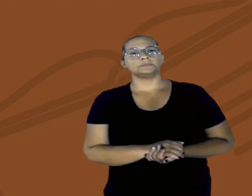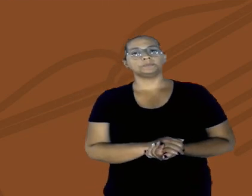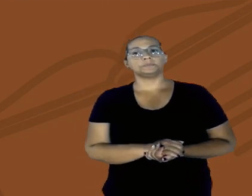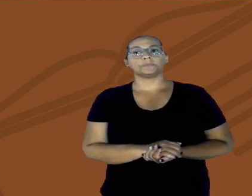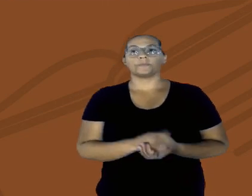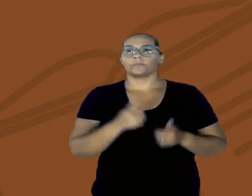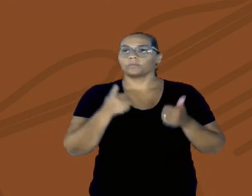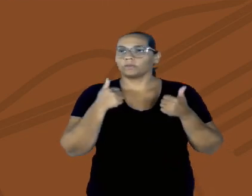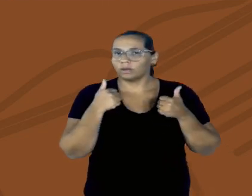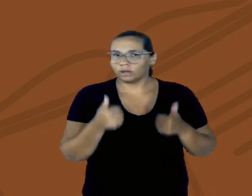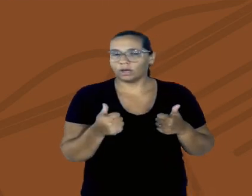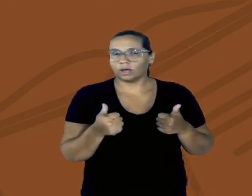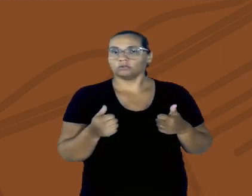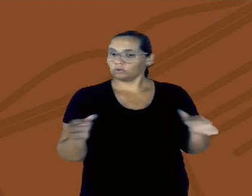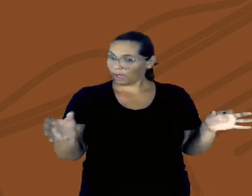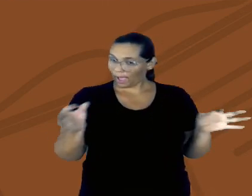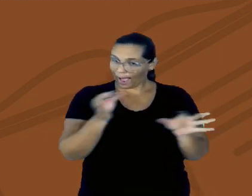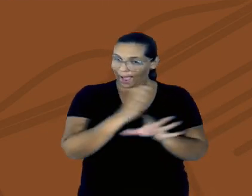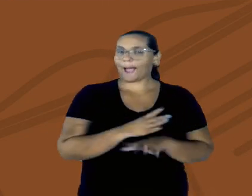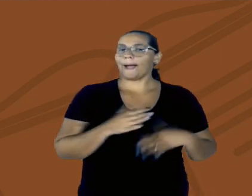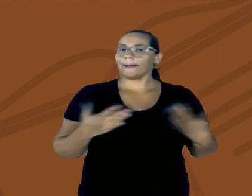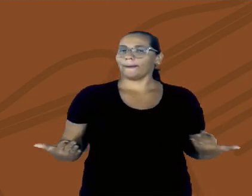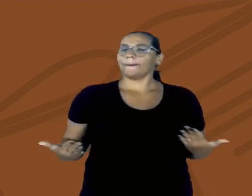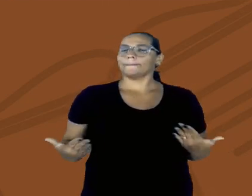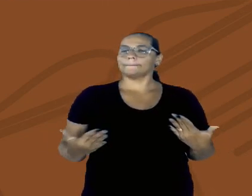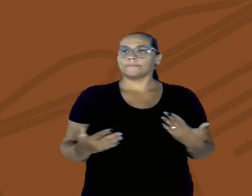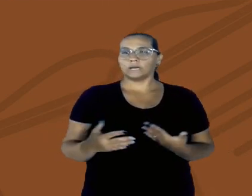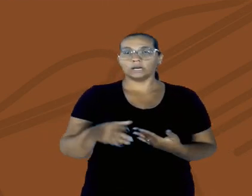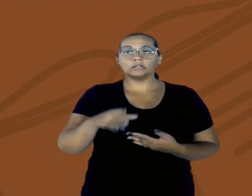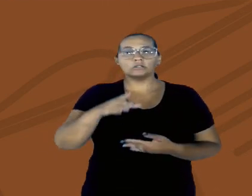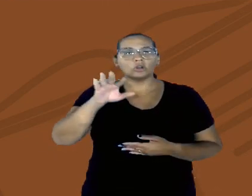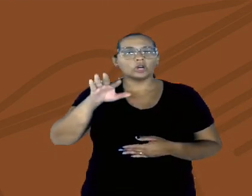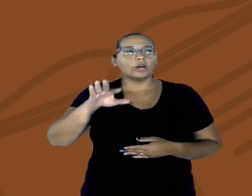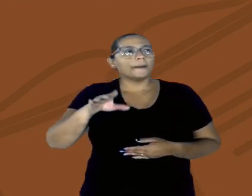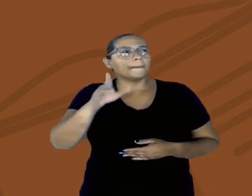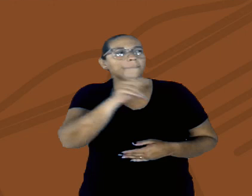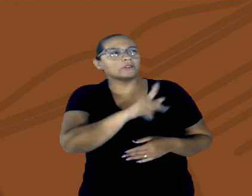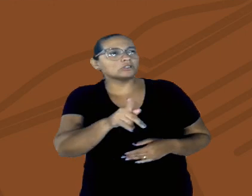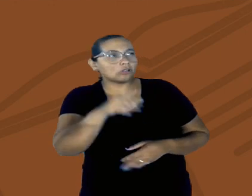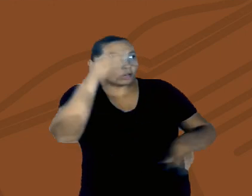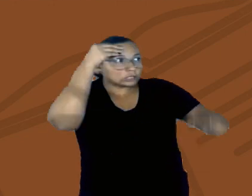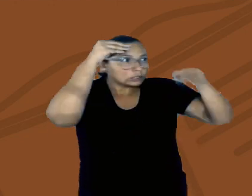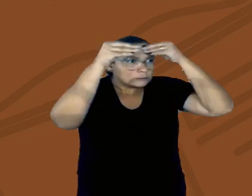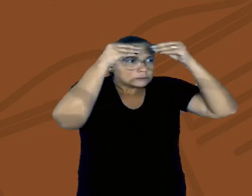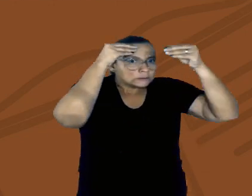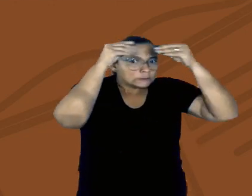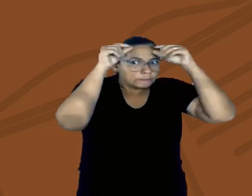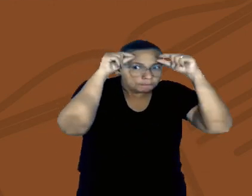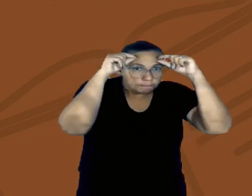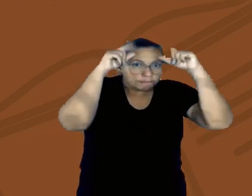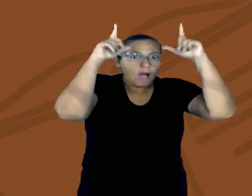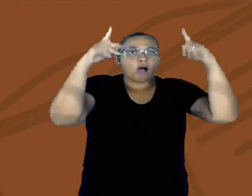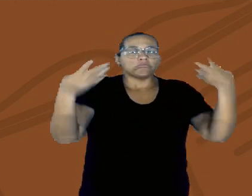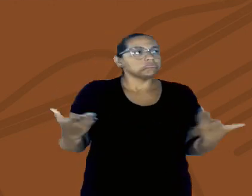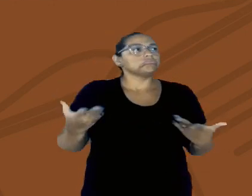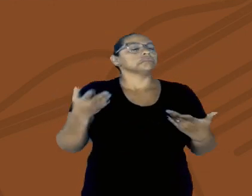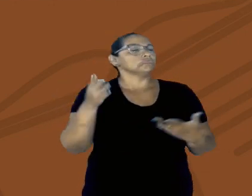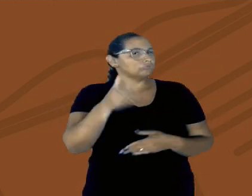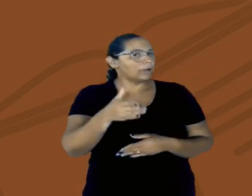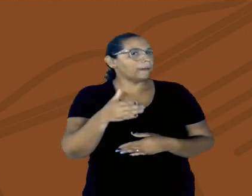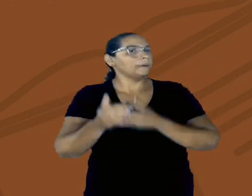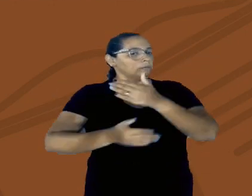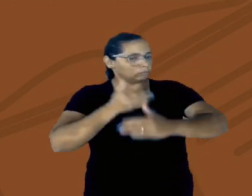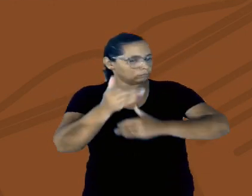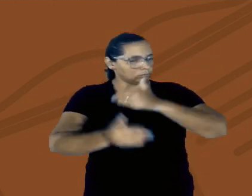já estou consolidando, eu já estou fixando, professor, essas informações da aula 27 em minha mente, para a gente poder